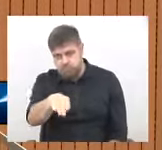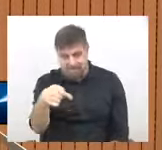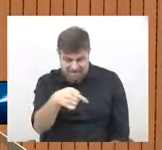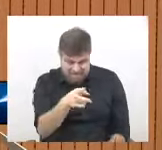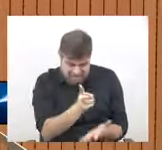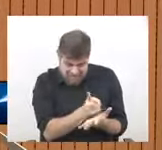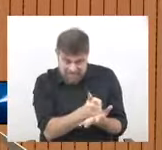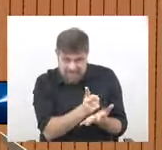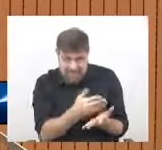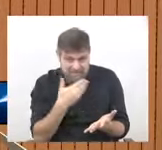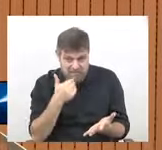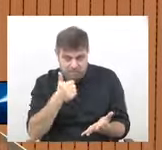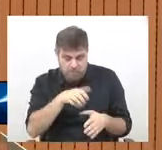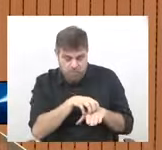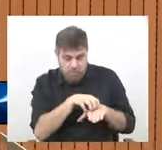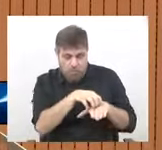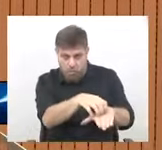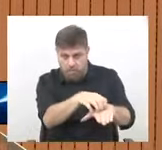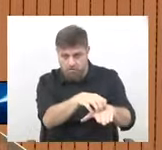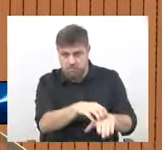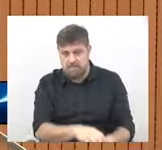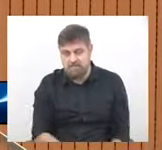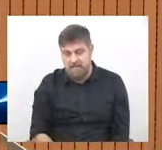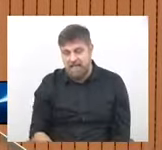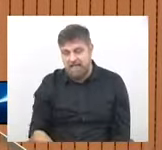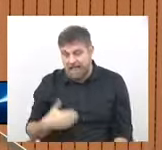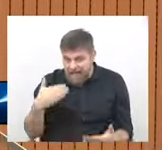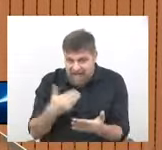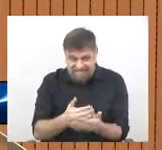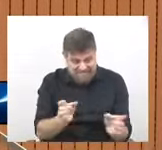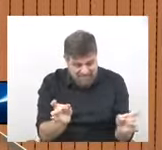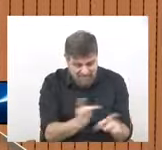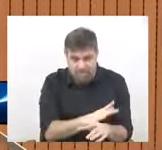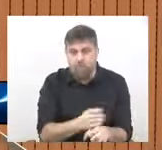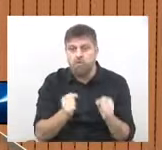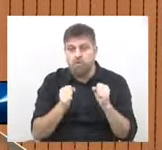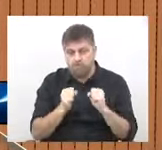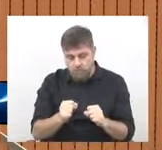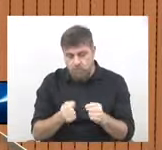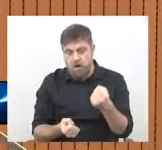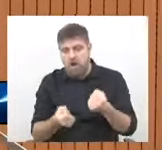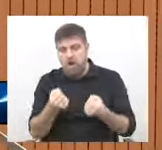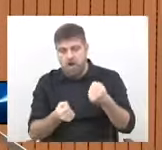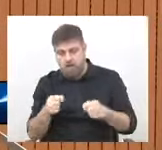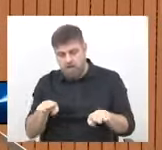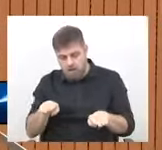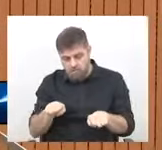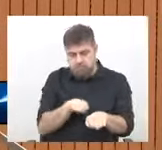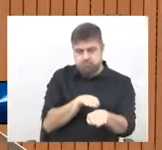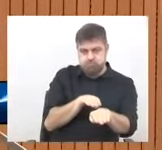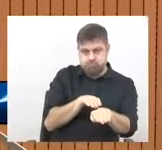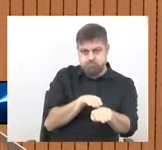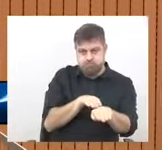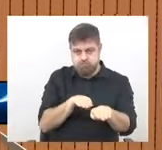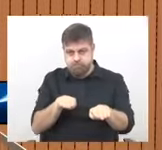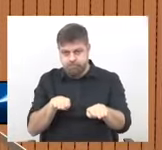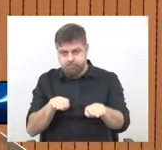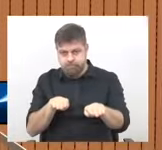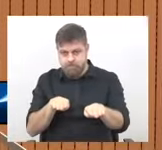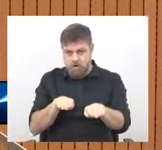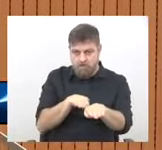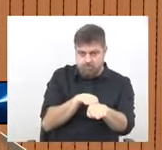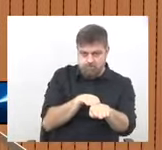preferencial a partir do momento inicial da operação do BRT, que não será agora, será em meados do meio do ano